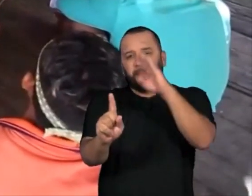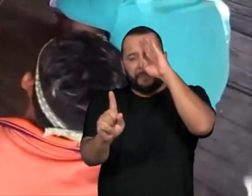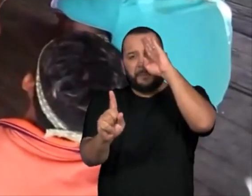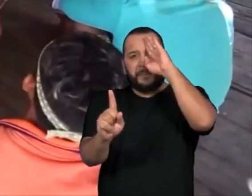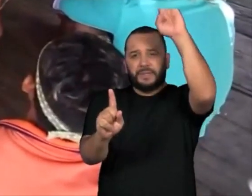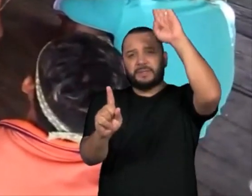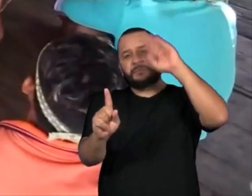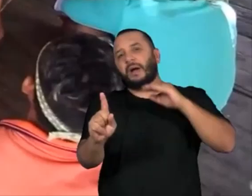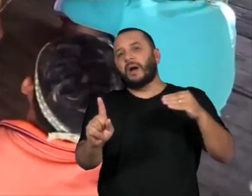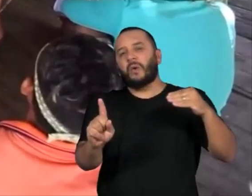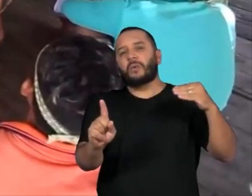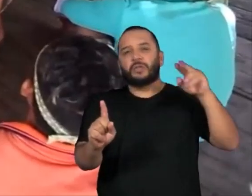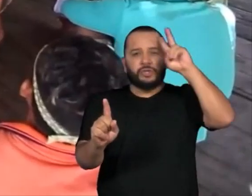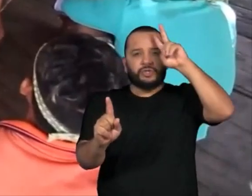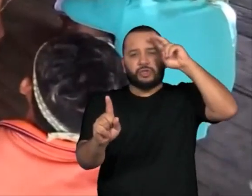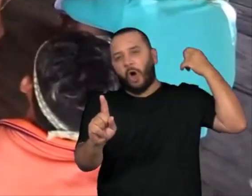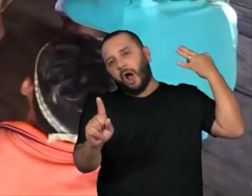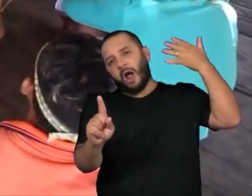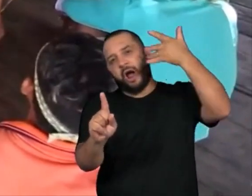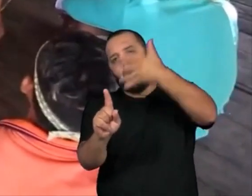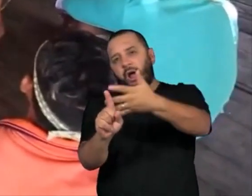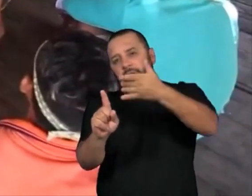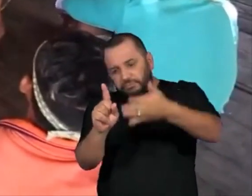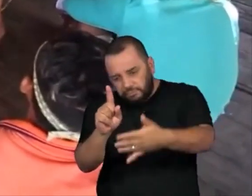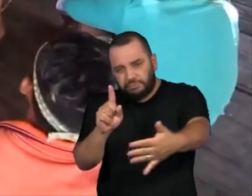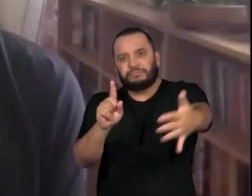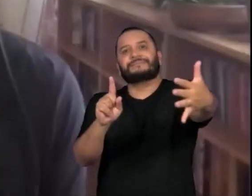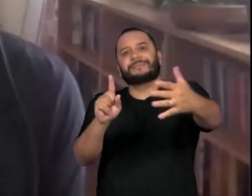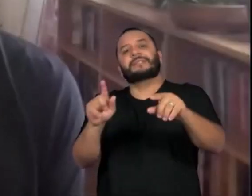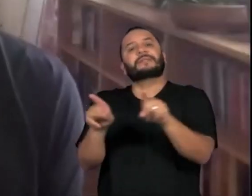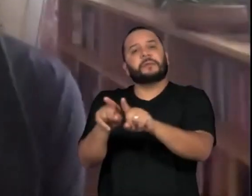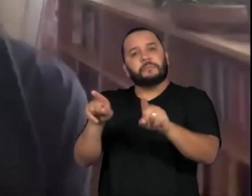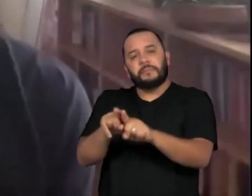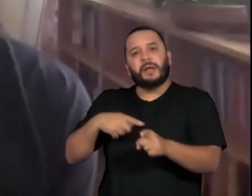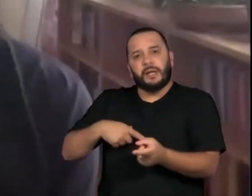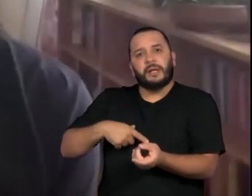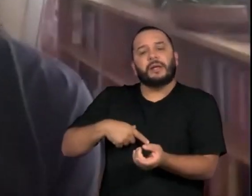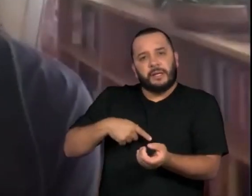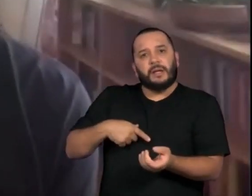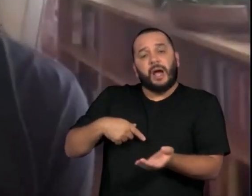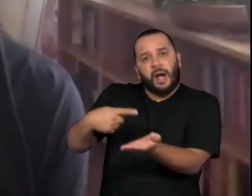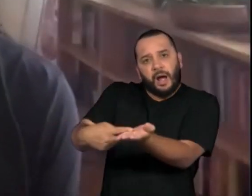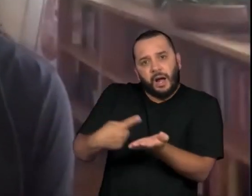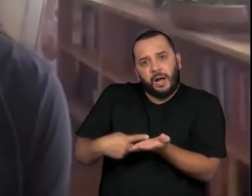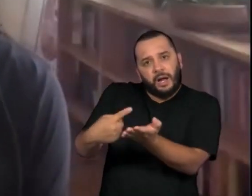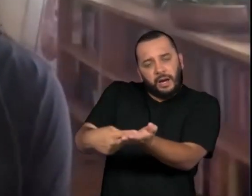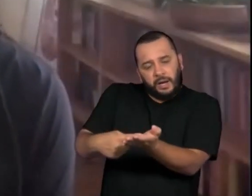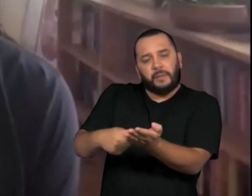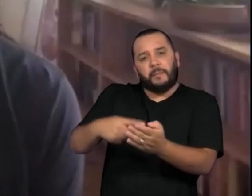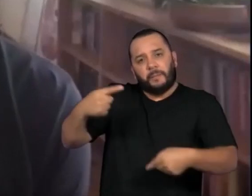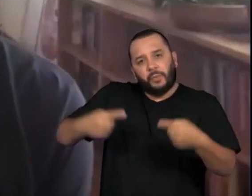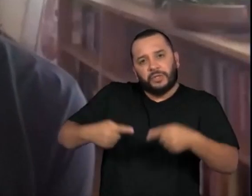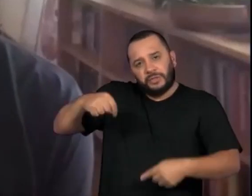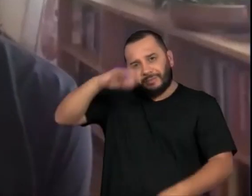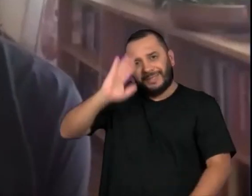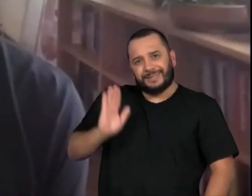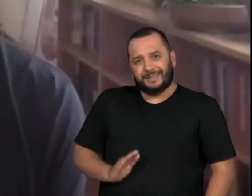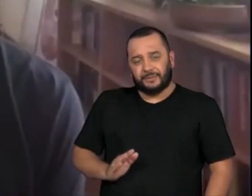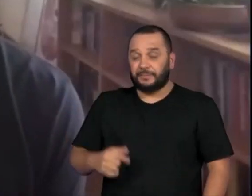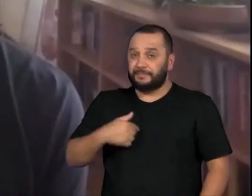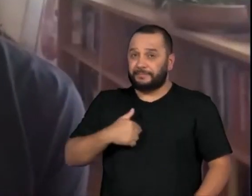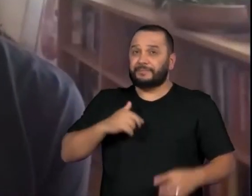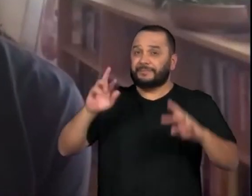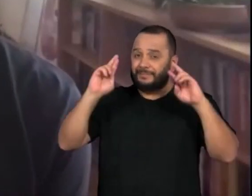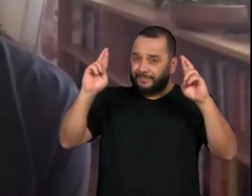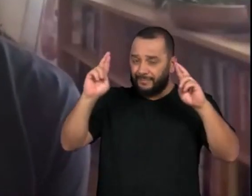vida e também dos destinos políticos do país. Eu tenho que ter esperança, que a mudança é